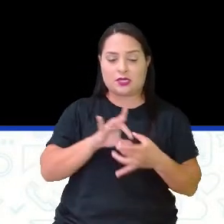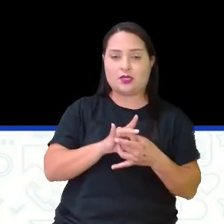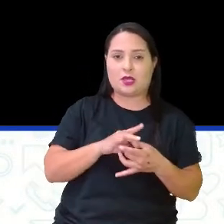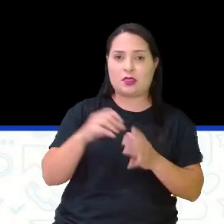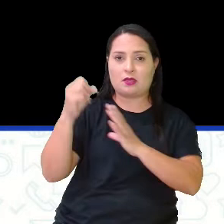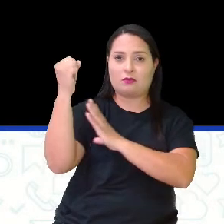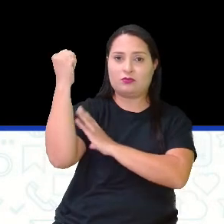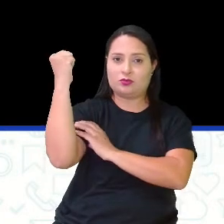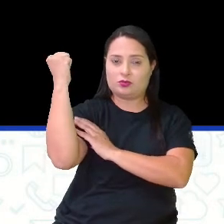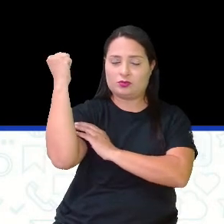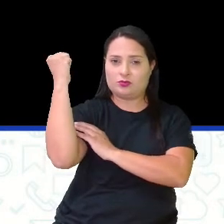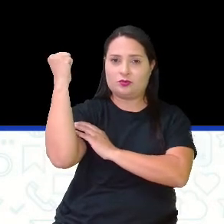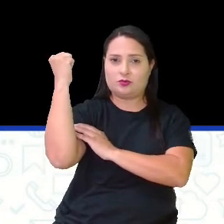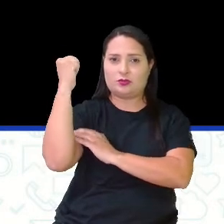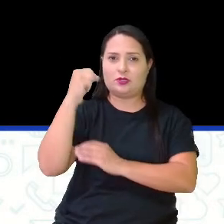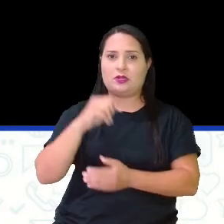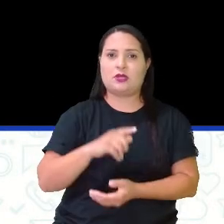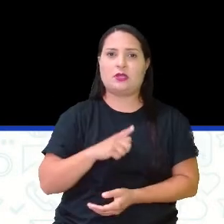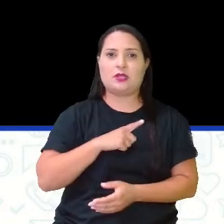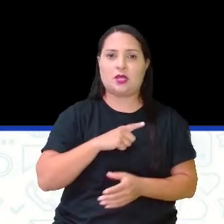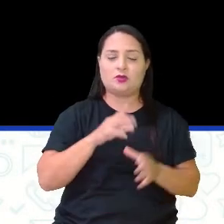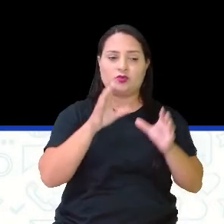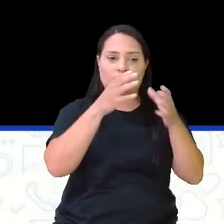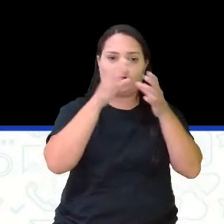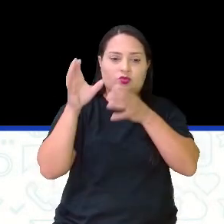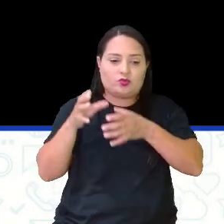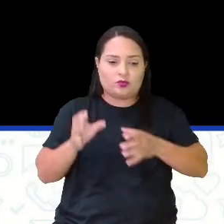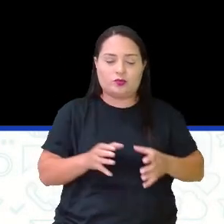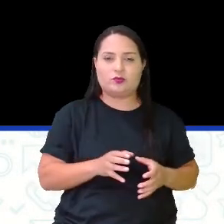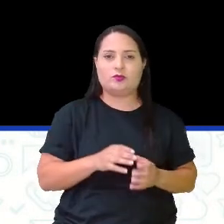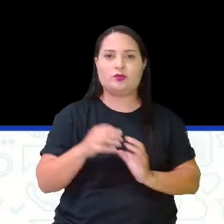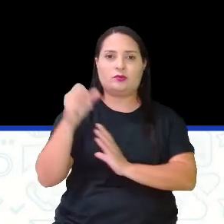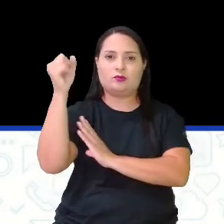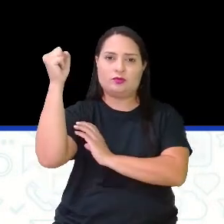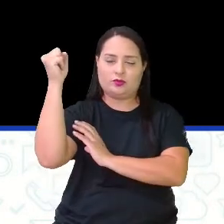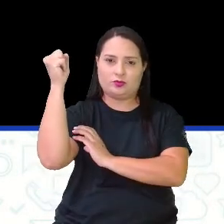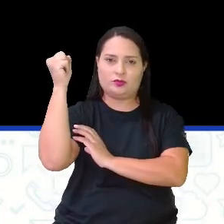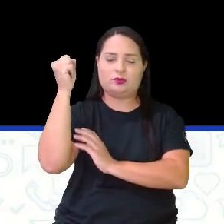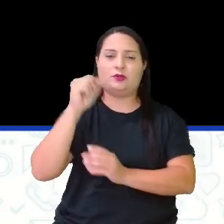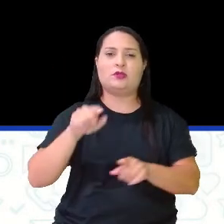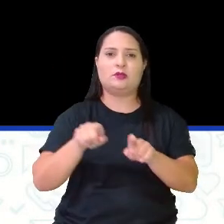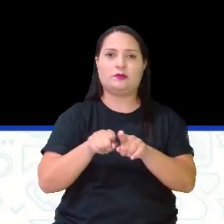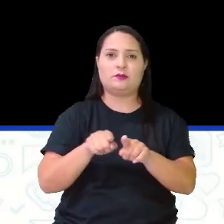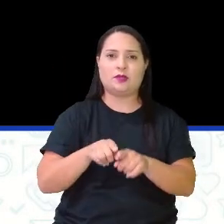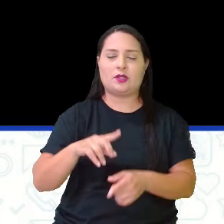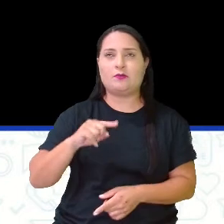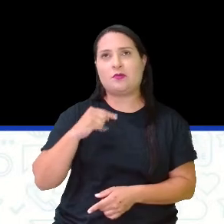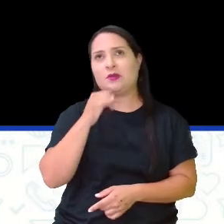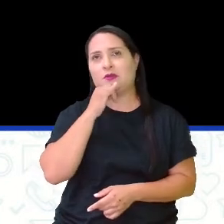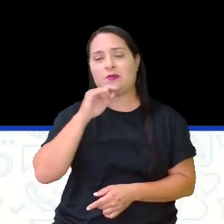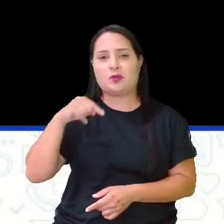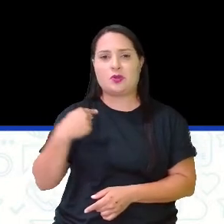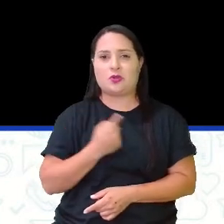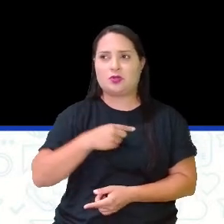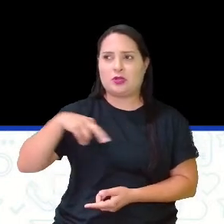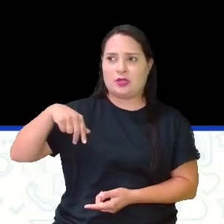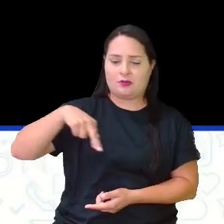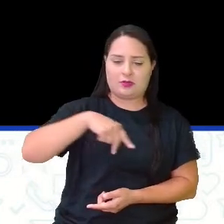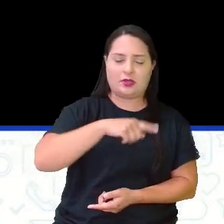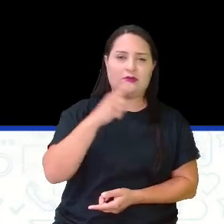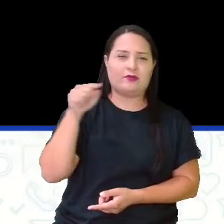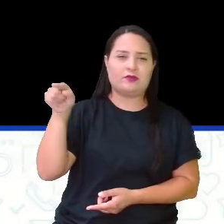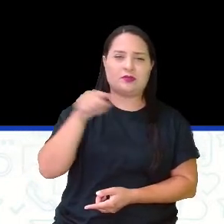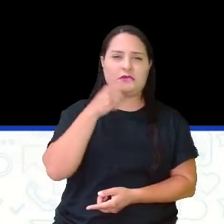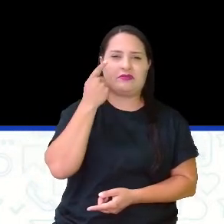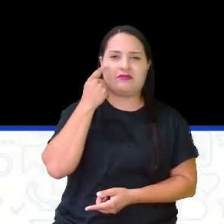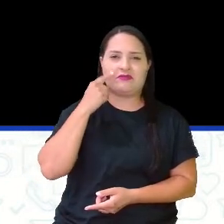Vocês viram que usa aí grandes grupos musculares. E aí a gente tem, quando a gente caminha, né? Vocês estão vendo aí uma imagem, tem